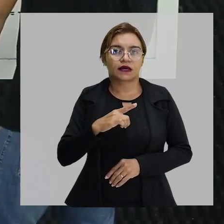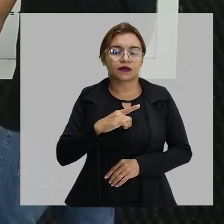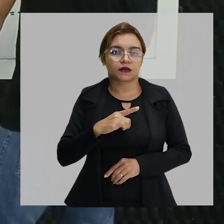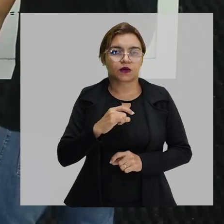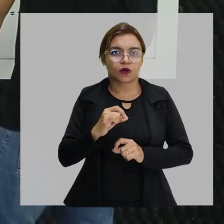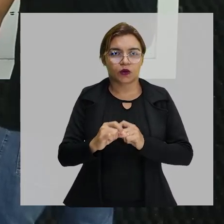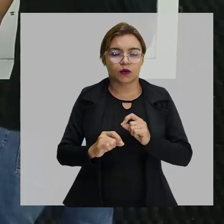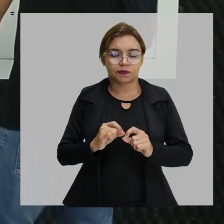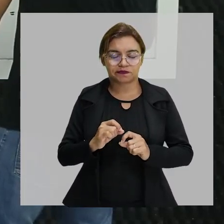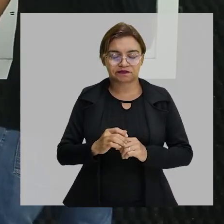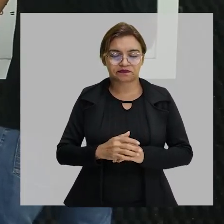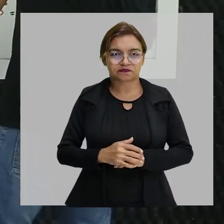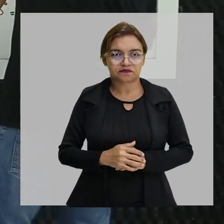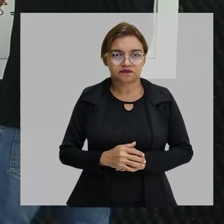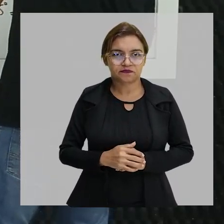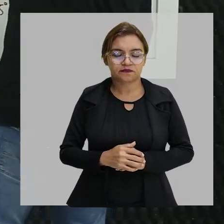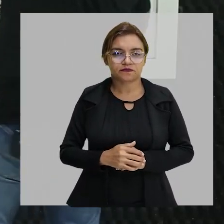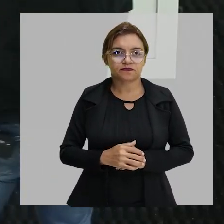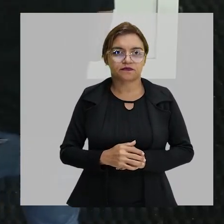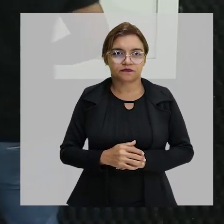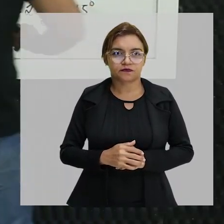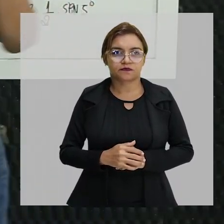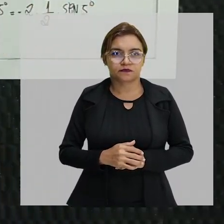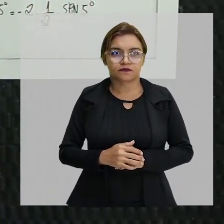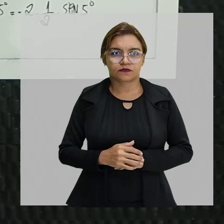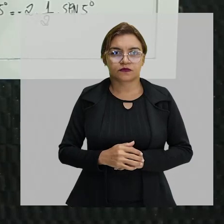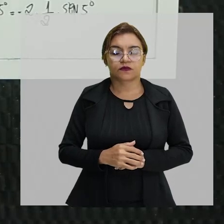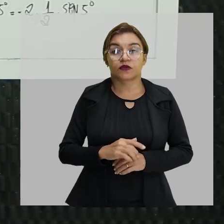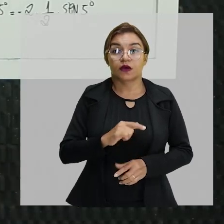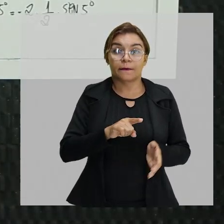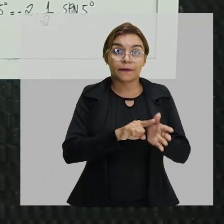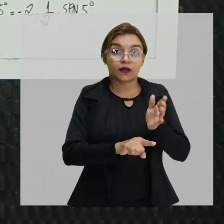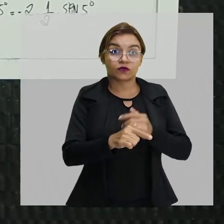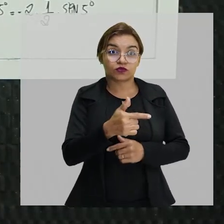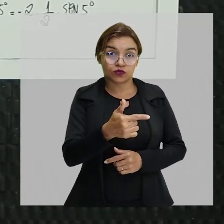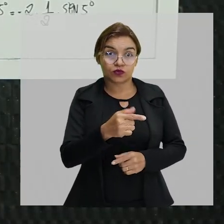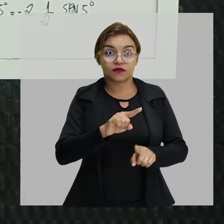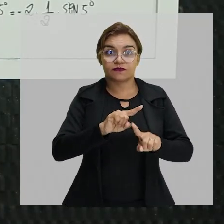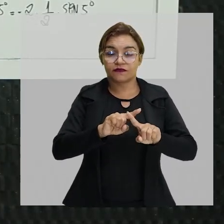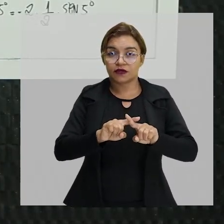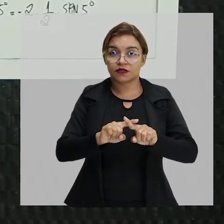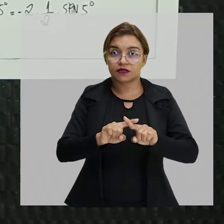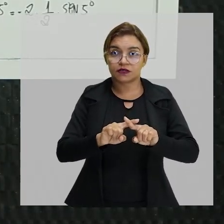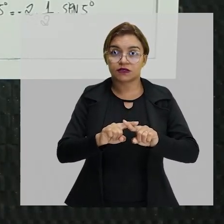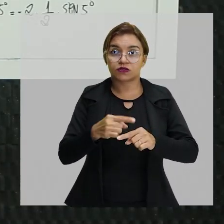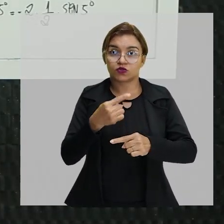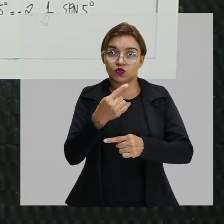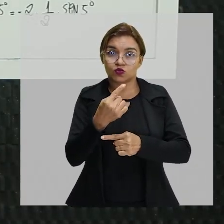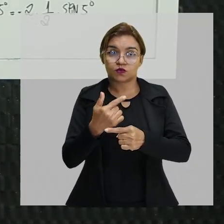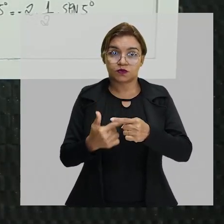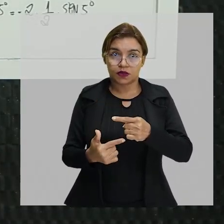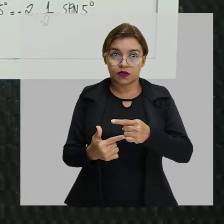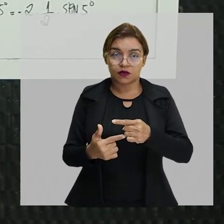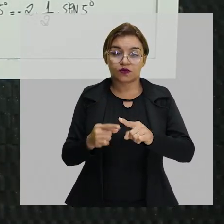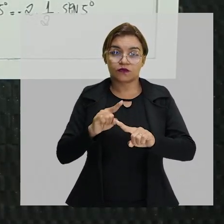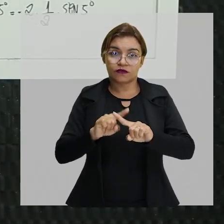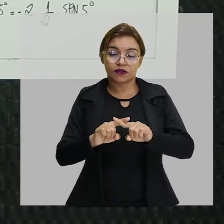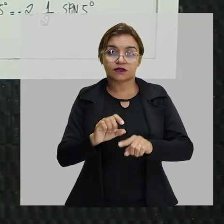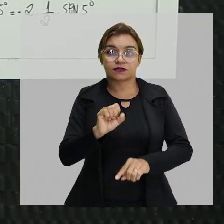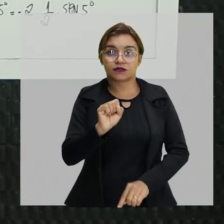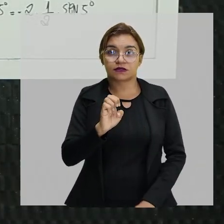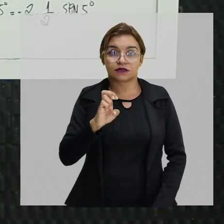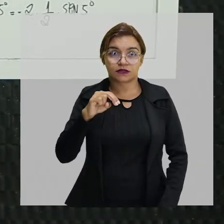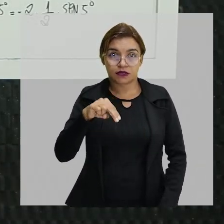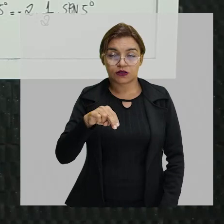multiplicado pelo seno de 5 graus. Certinho? Beleza, então você vai ter que o